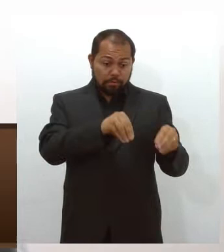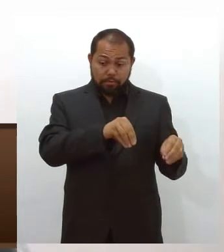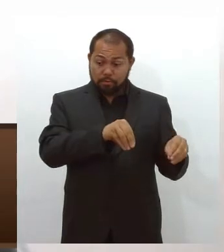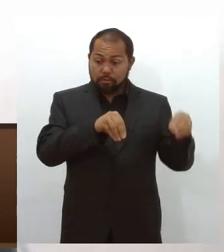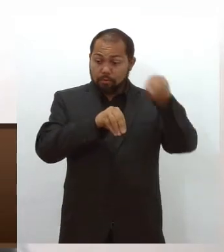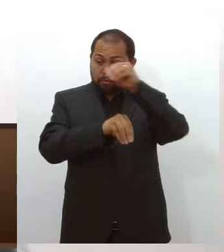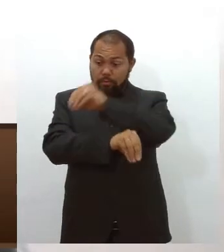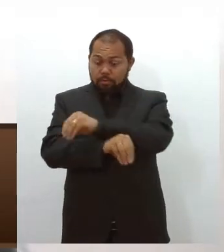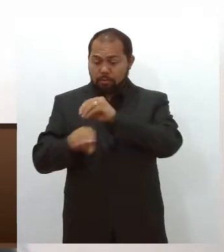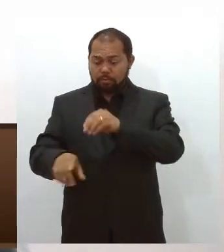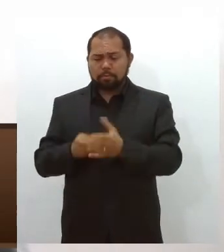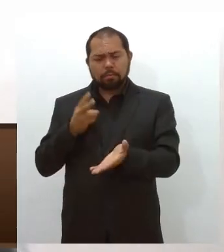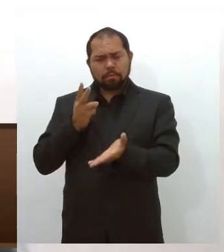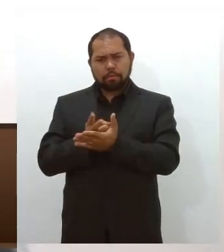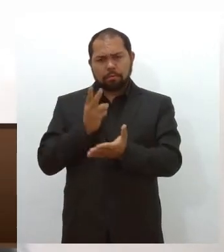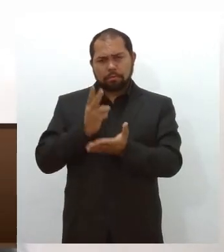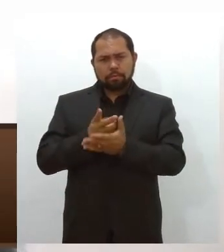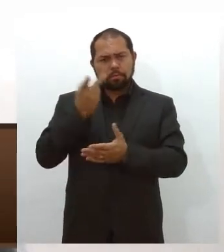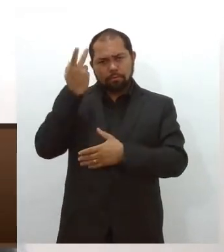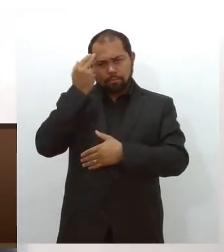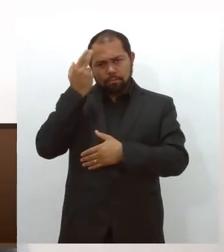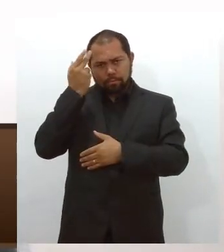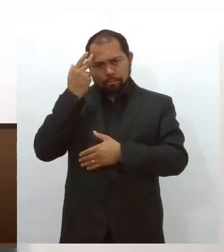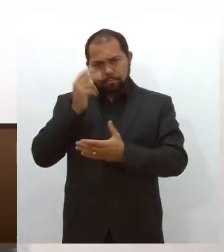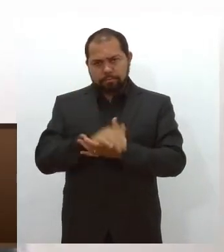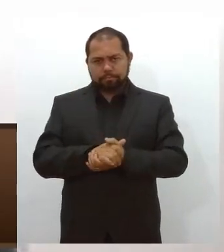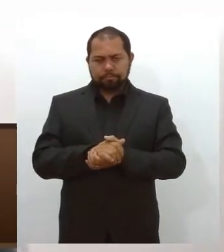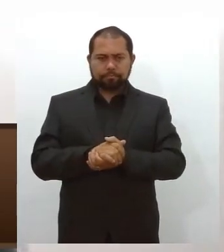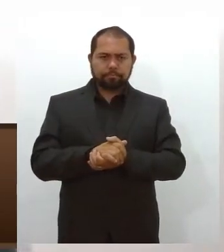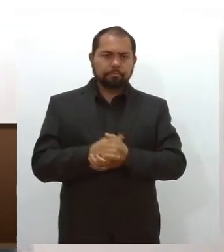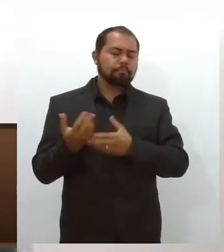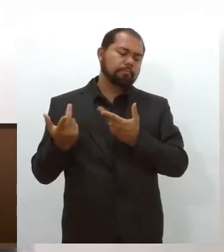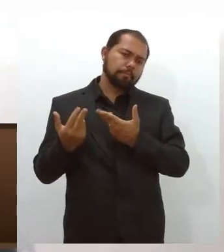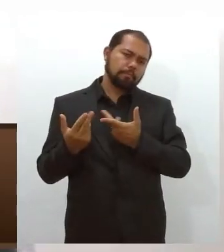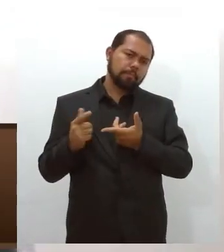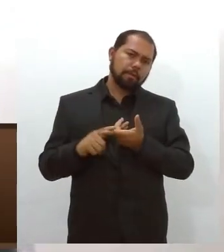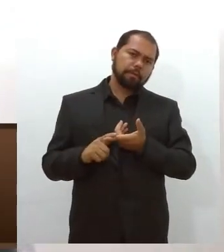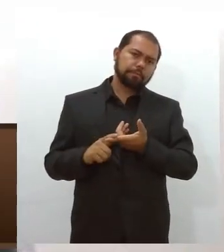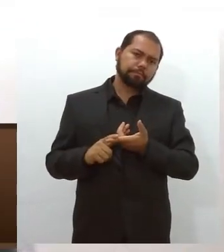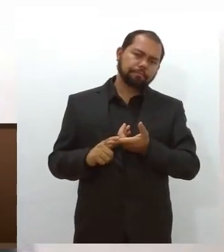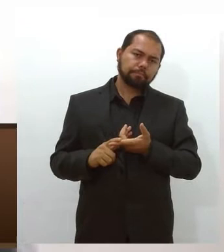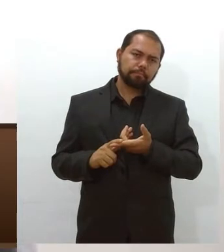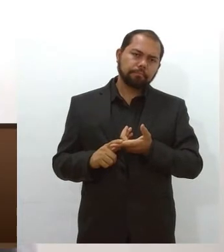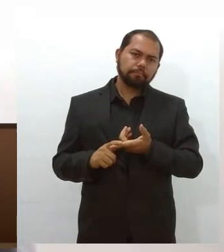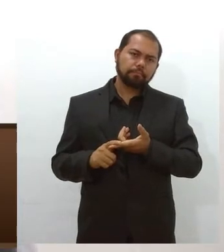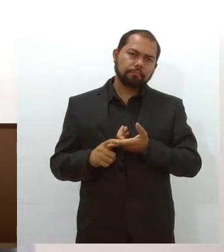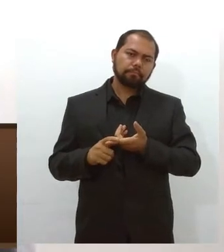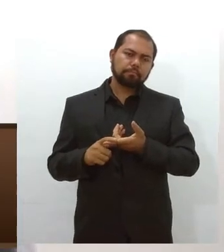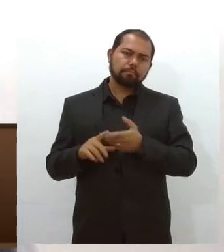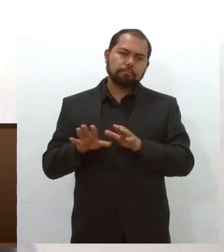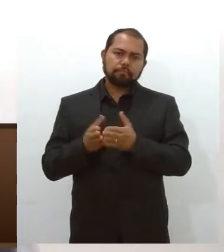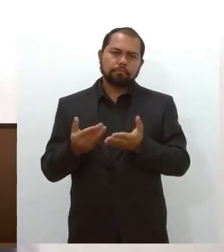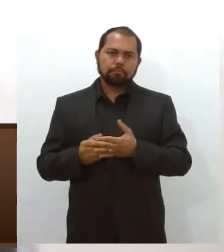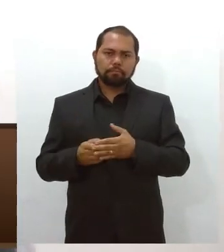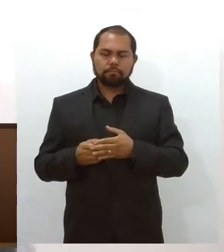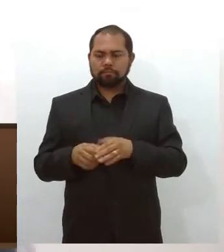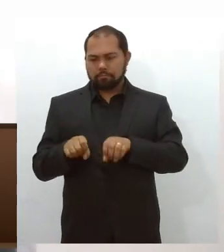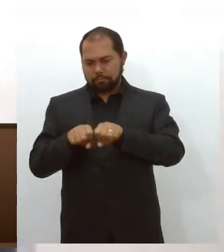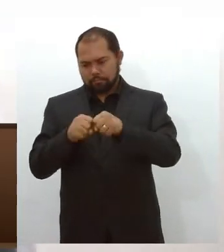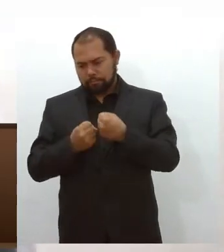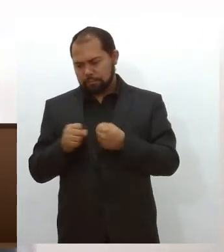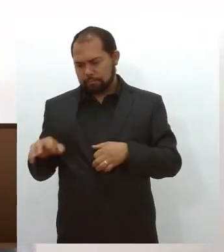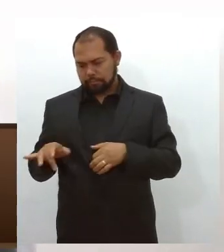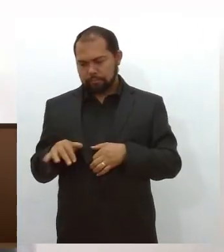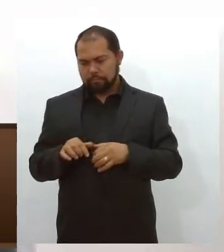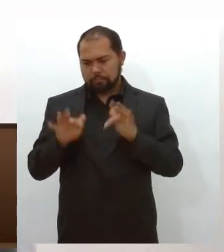votação normalmente. O mesmo procedimento, bem semelhante, é quando há a quebra da urna no final. Por